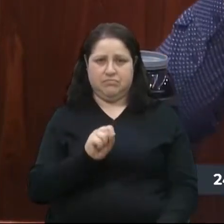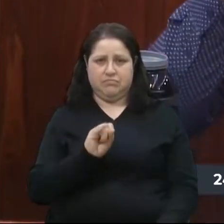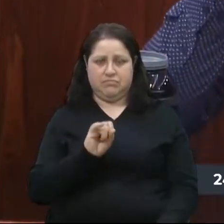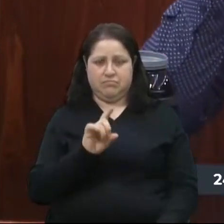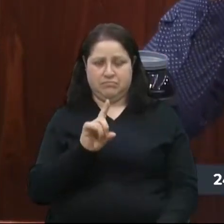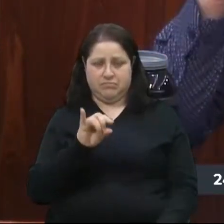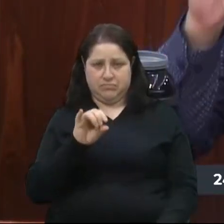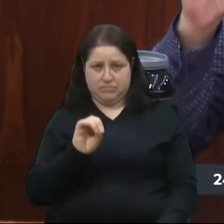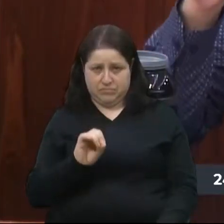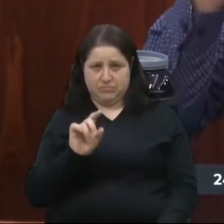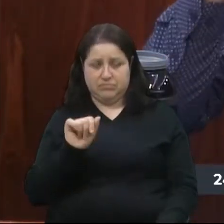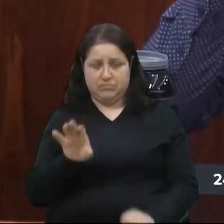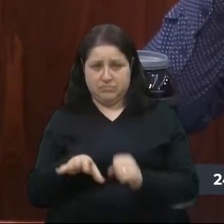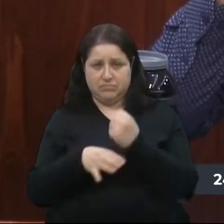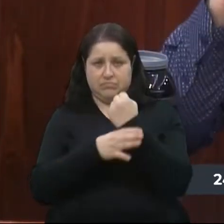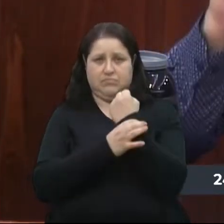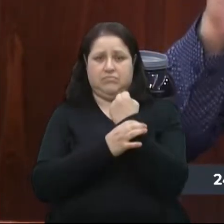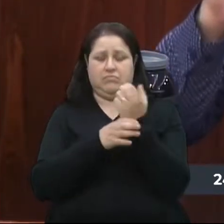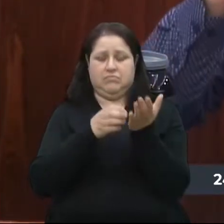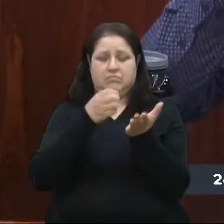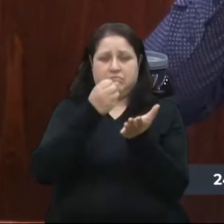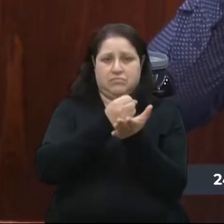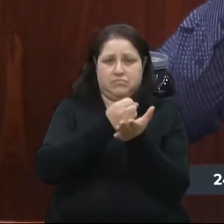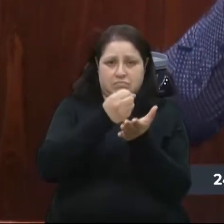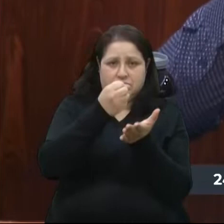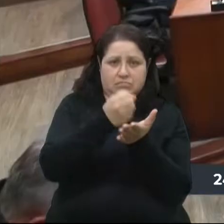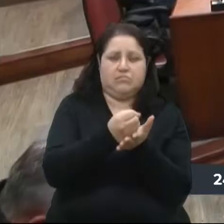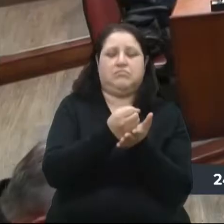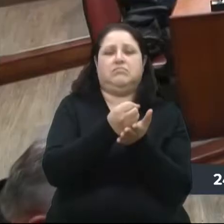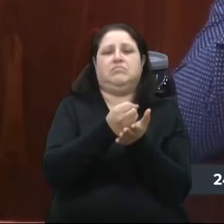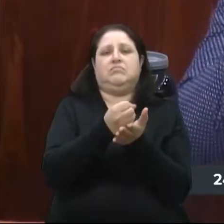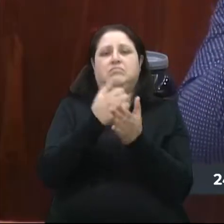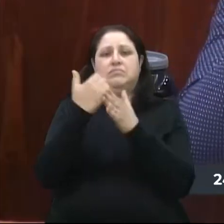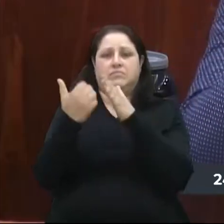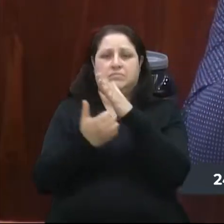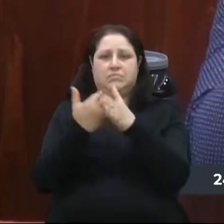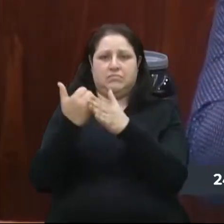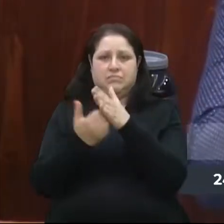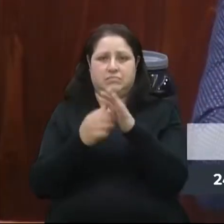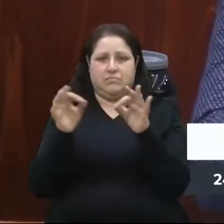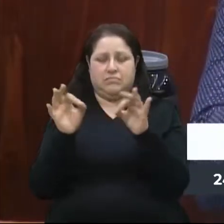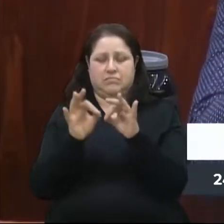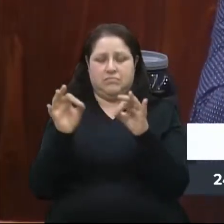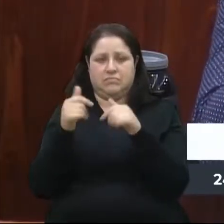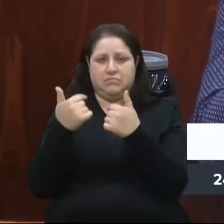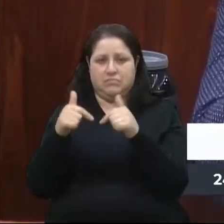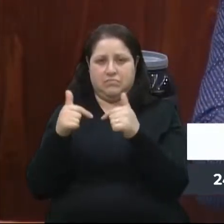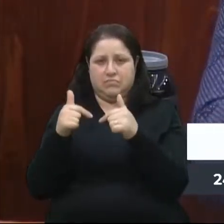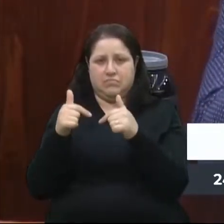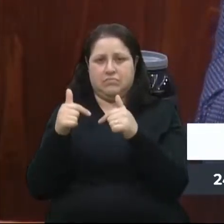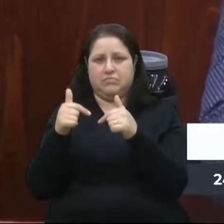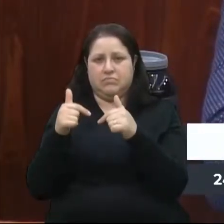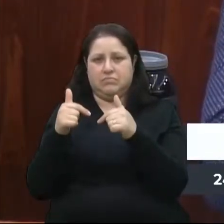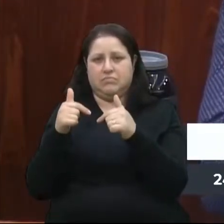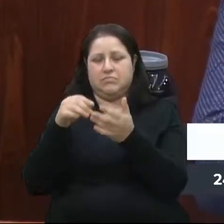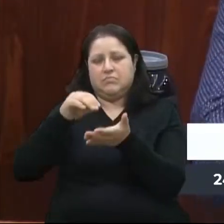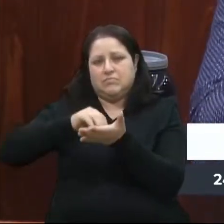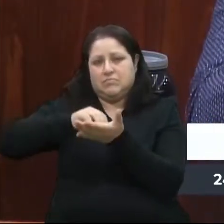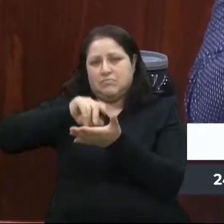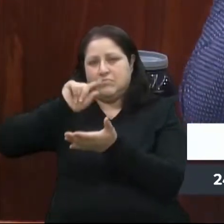para uma garantia contratual de que a empresa não operasse no vermelho. Isso está posto no contrato. Pois